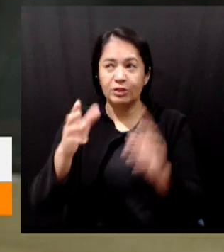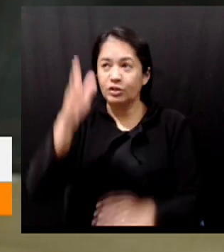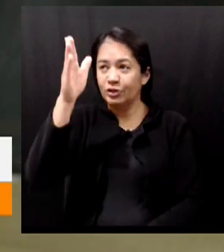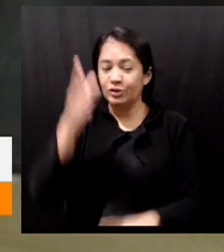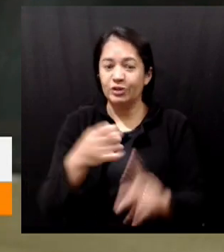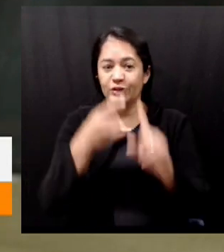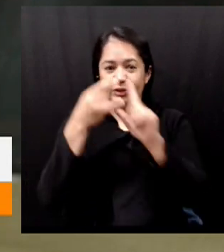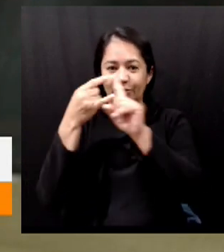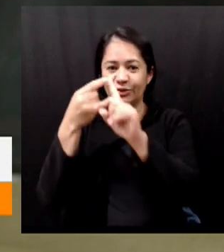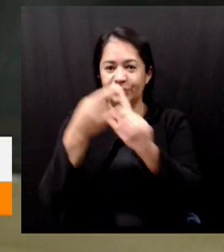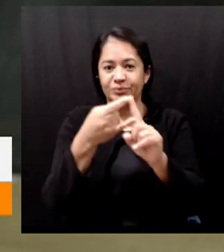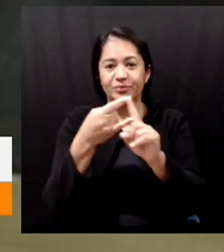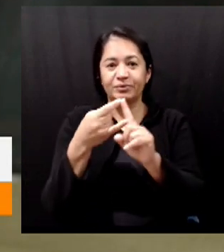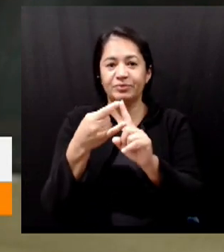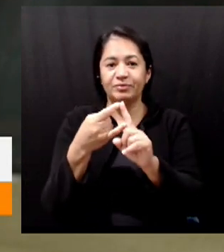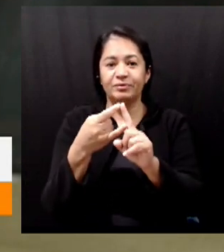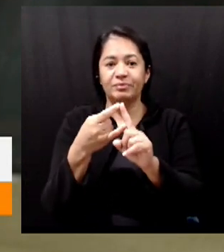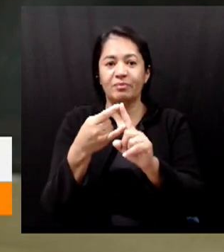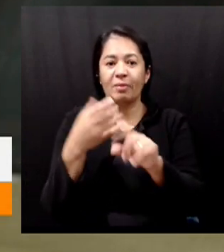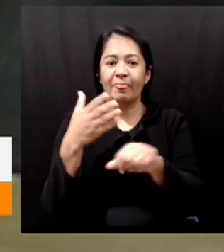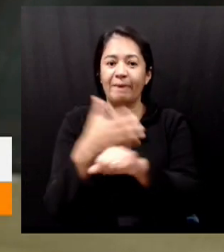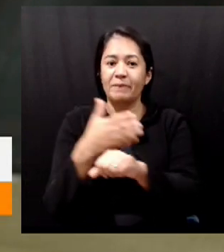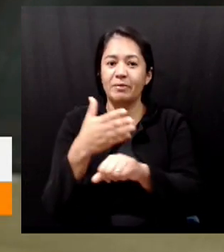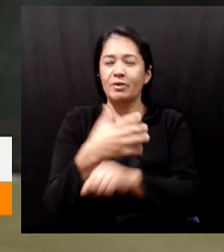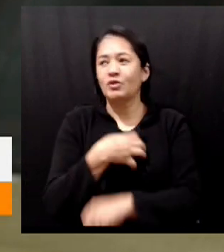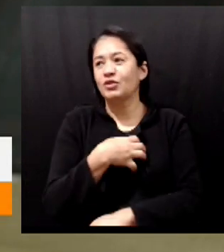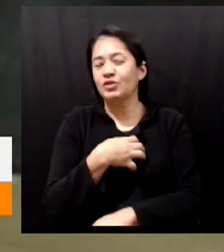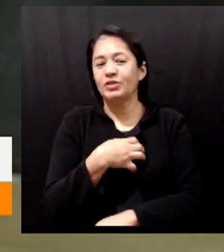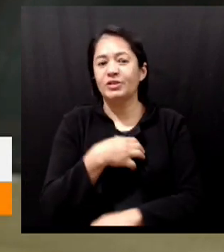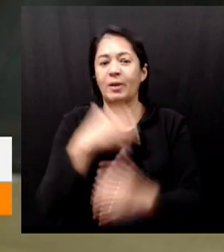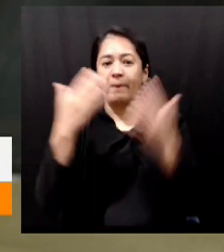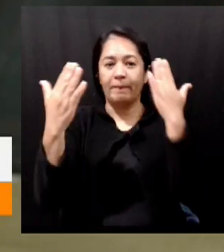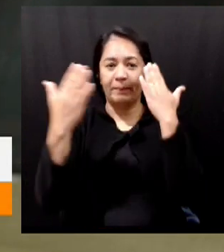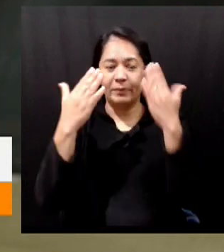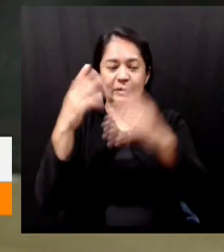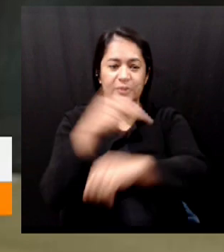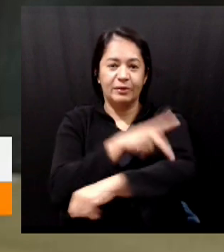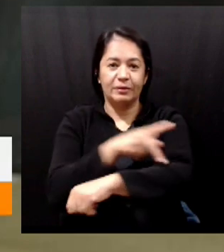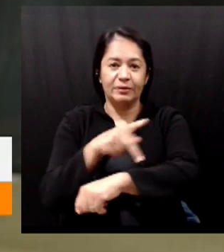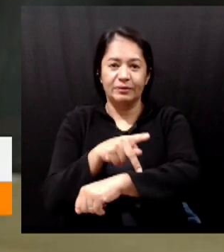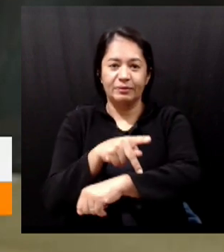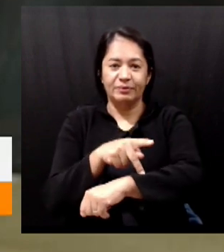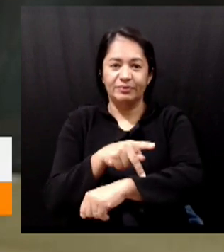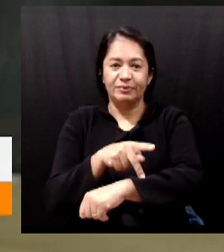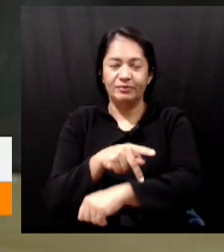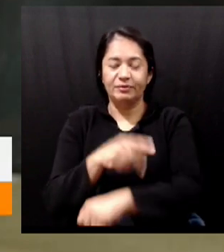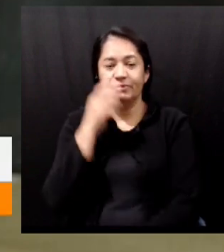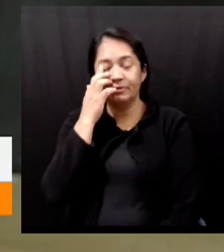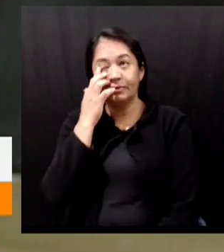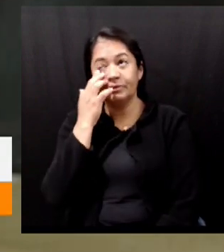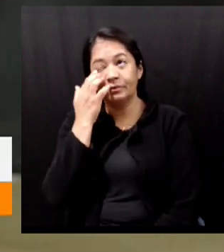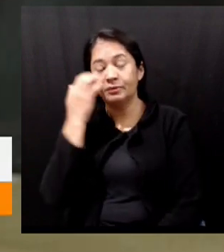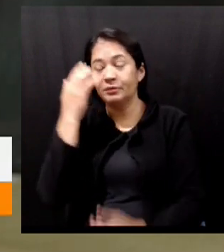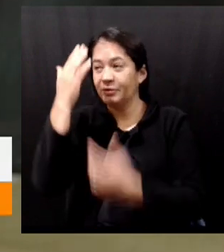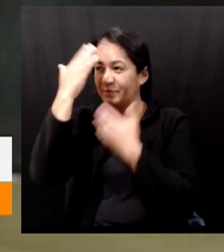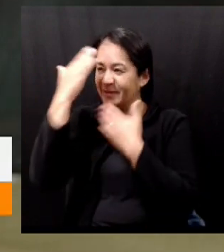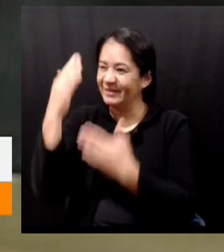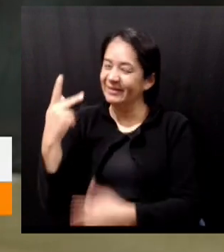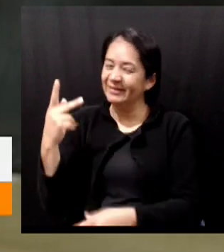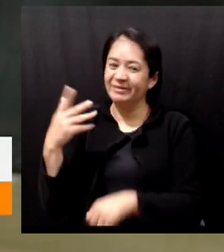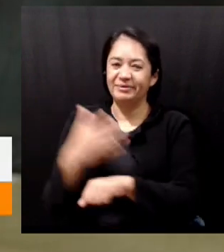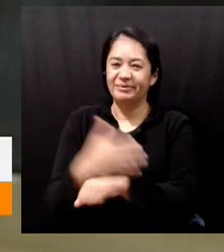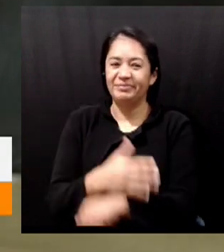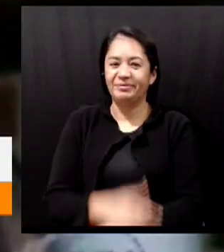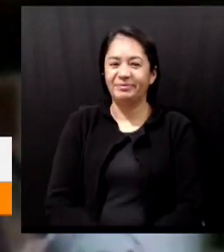participa de forma remota, né? A psicóloga e pedagoga Lucilene Cruz da Silva. Muito obrigada pela sua participação, Lu. Bom dia,